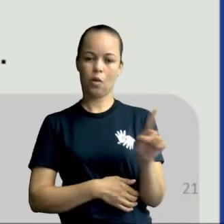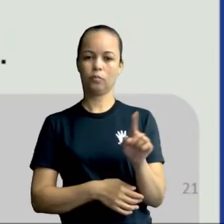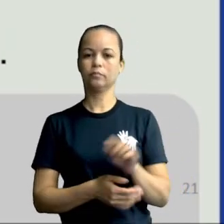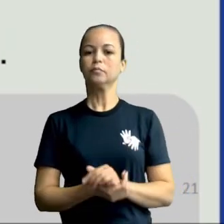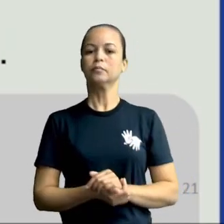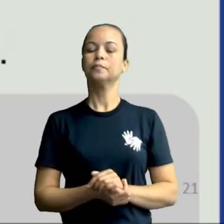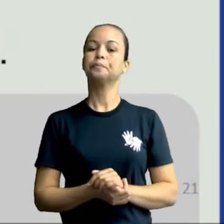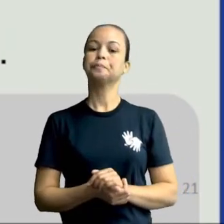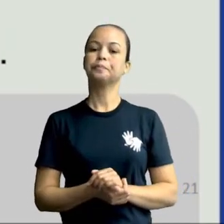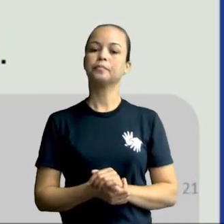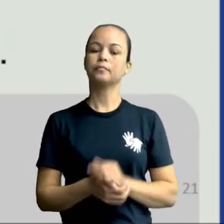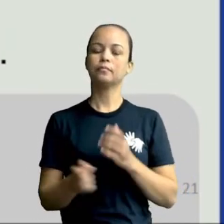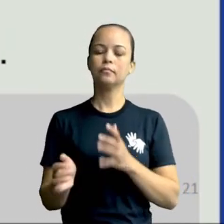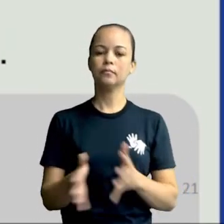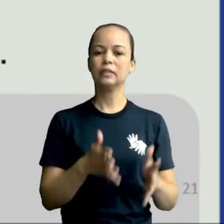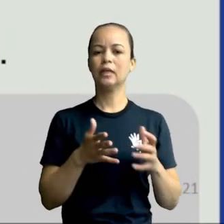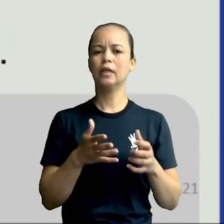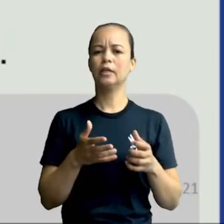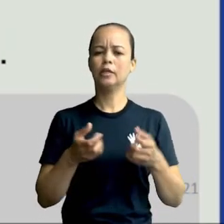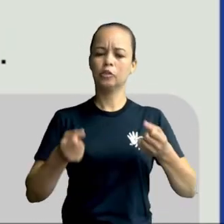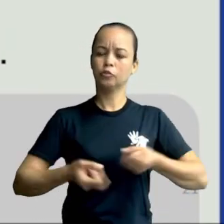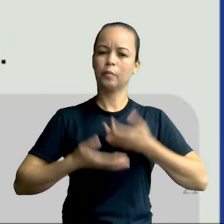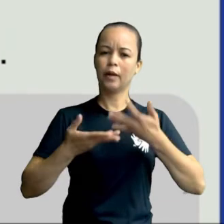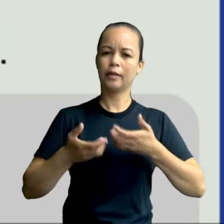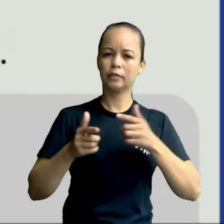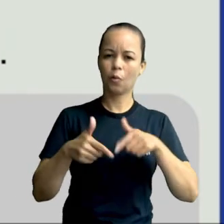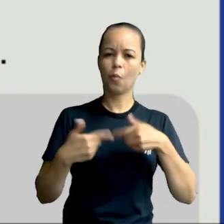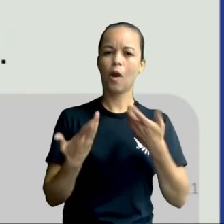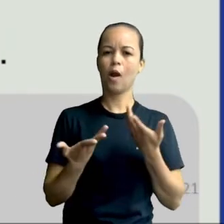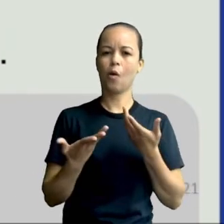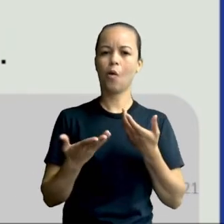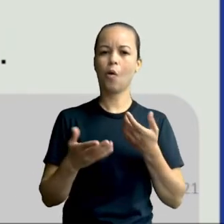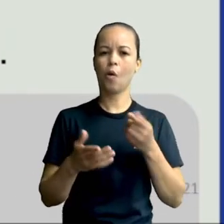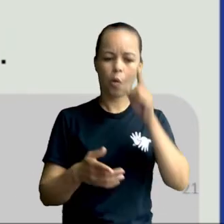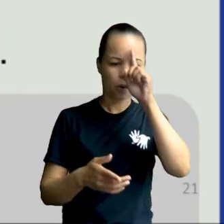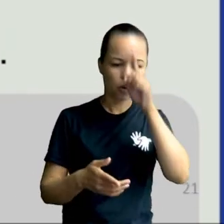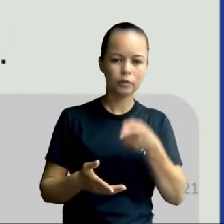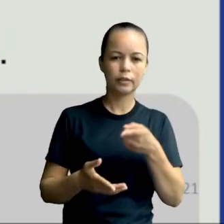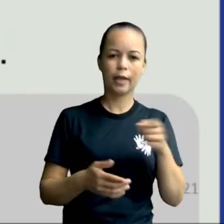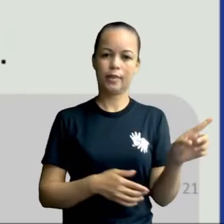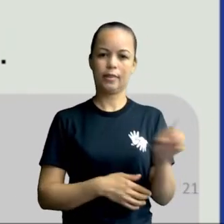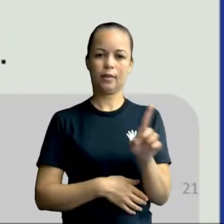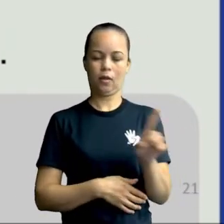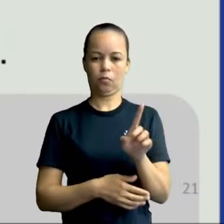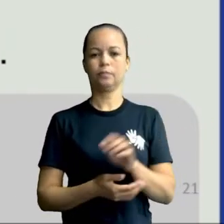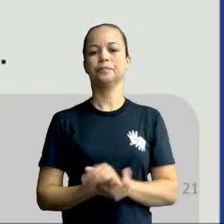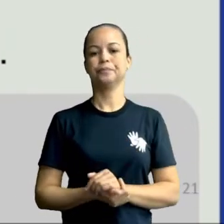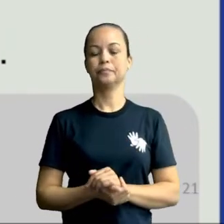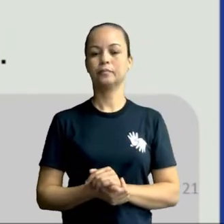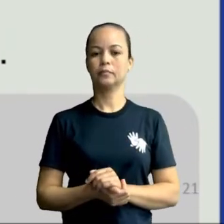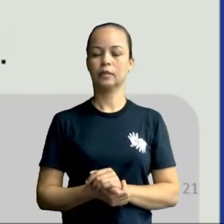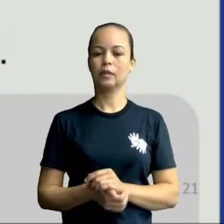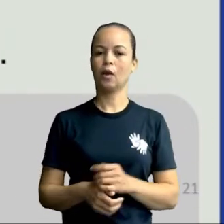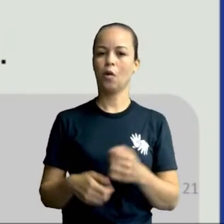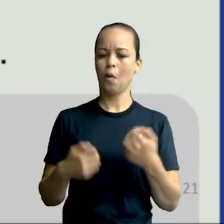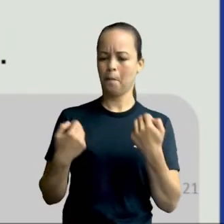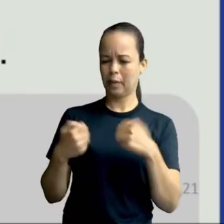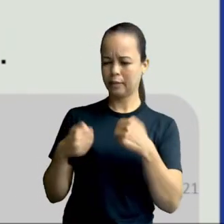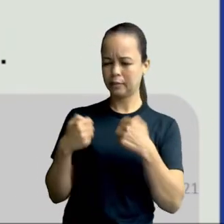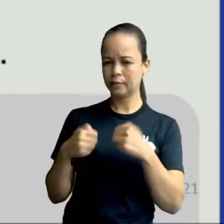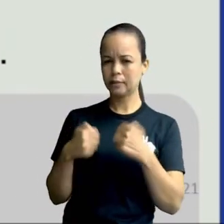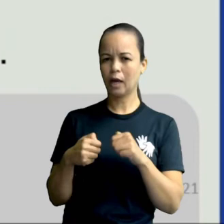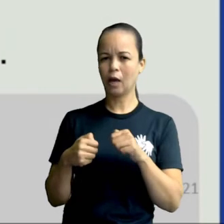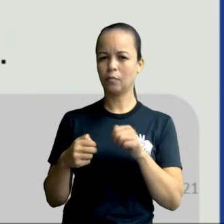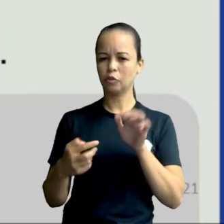O modo imperativo negativo, ele expressa uma ordem na forma negativa. Exemplos, precisamos